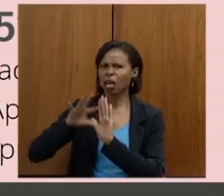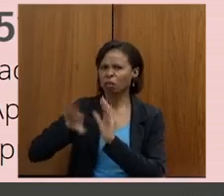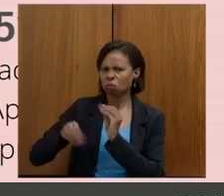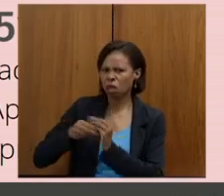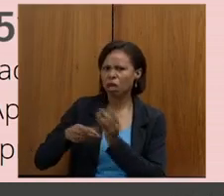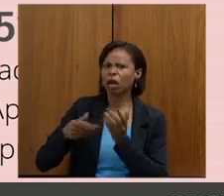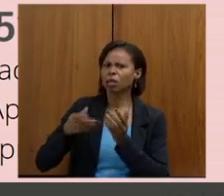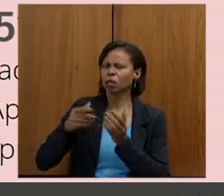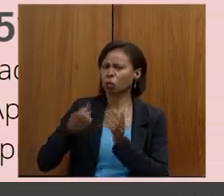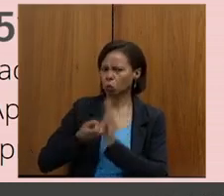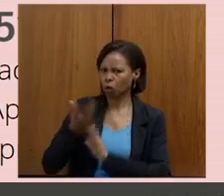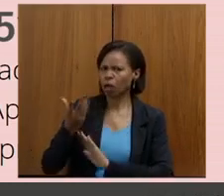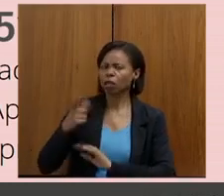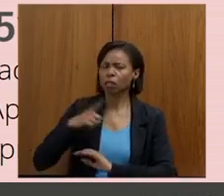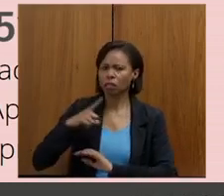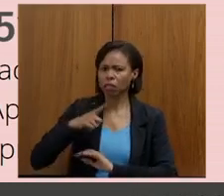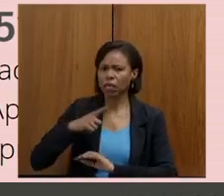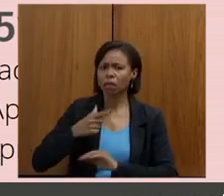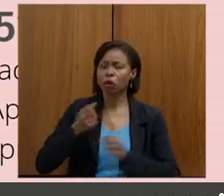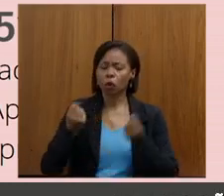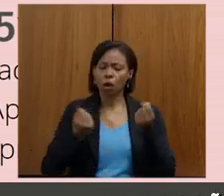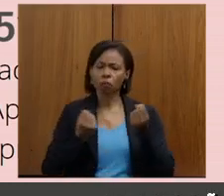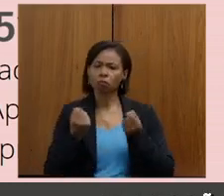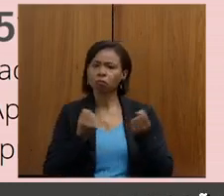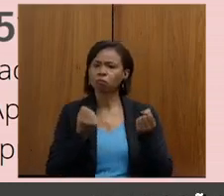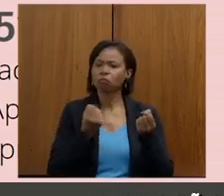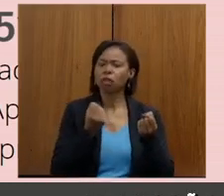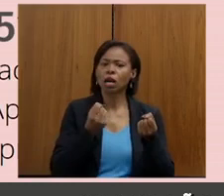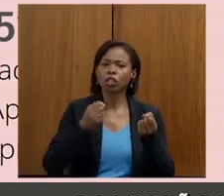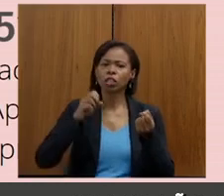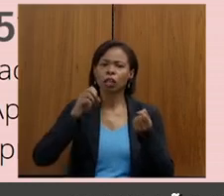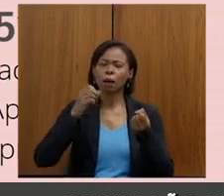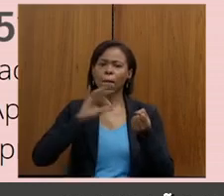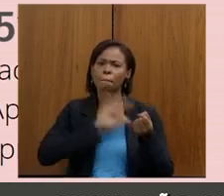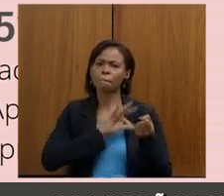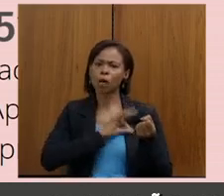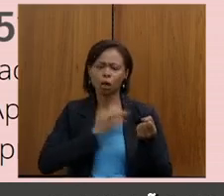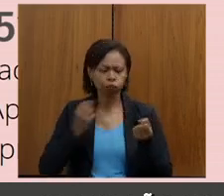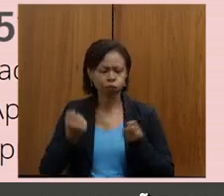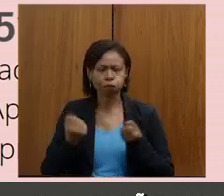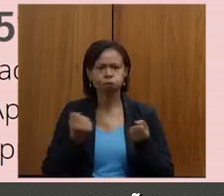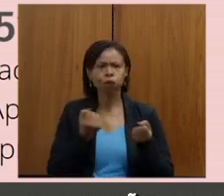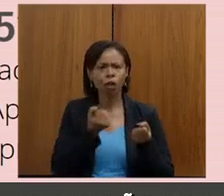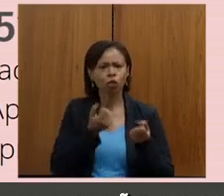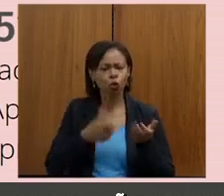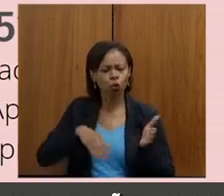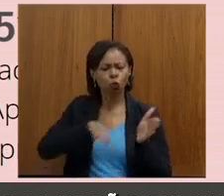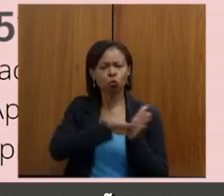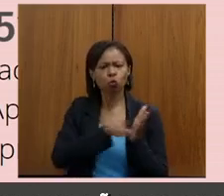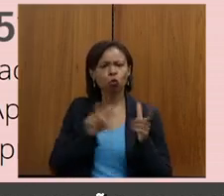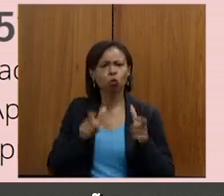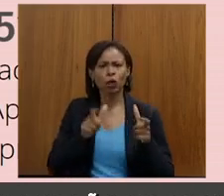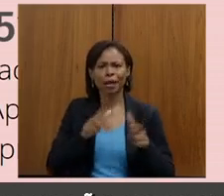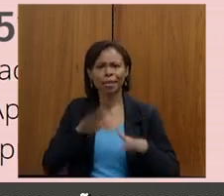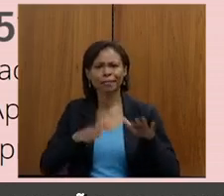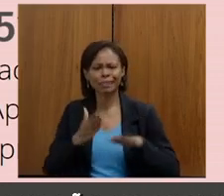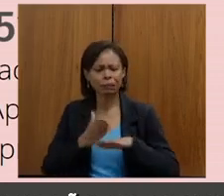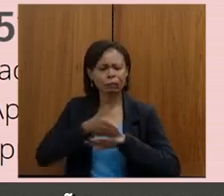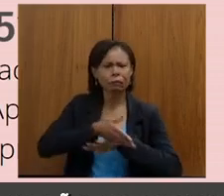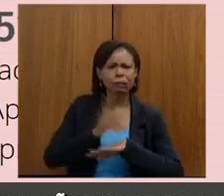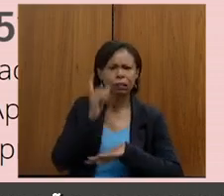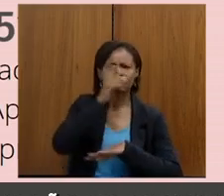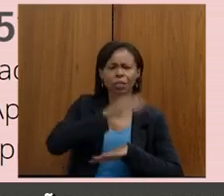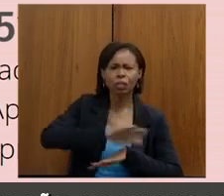viaturas viatura caracterizada adequada para aqueles aquelas áreas áreas de difícil acesso né às vezes